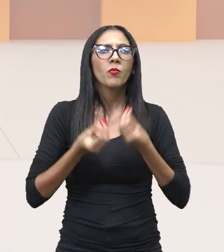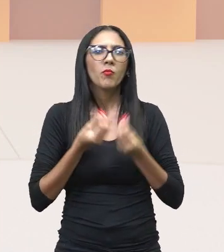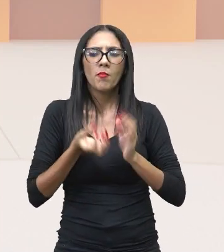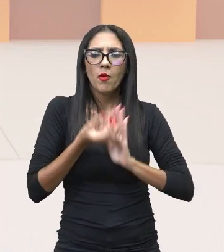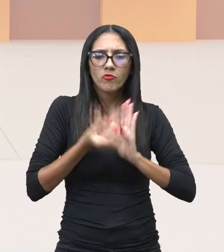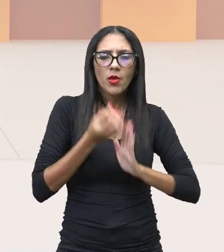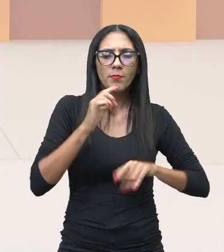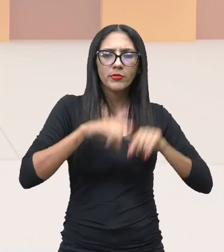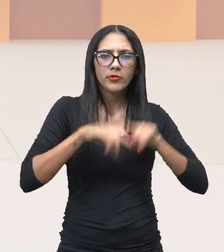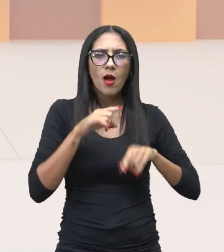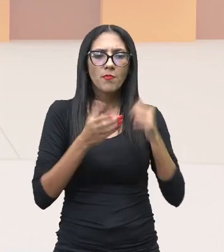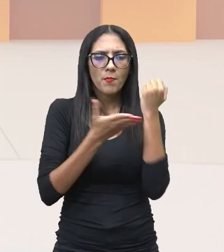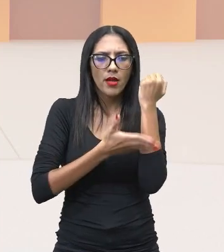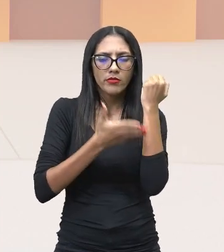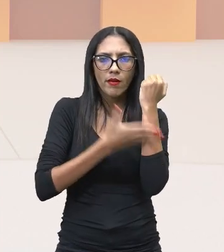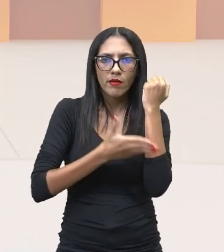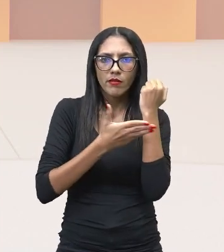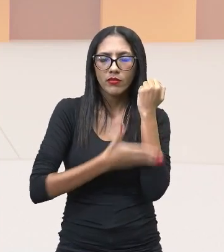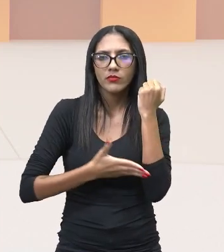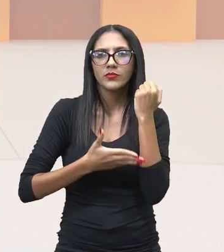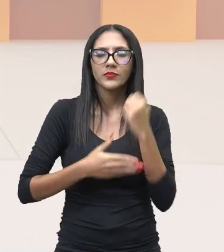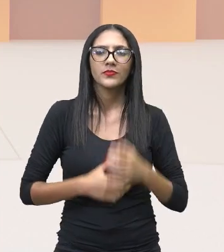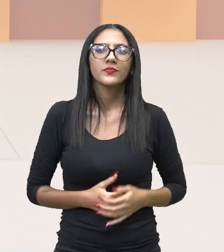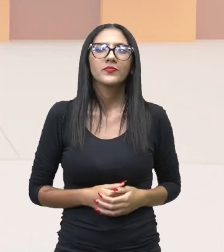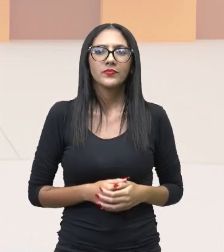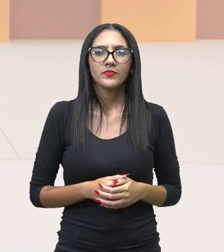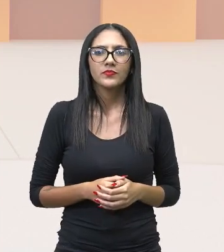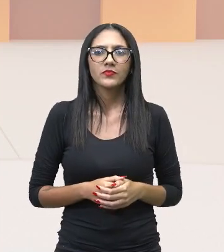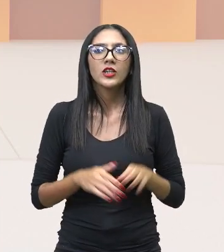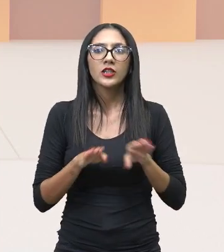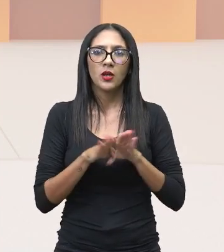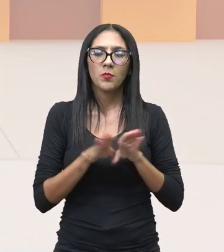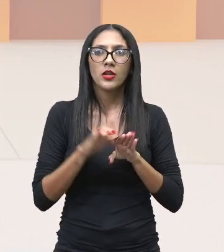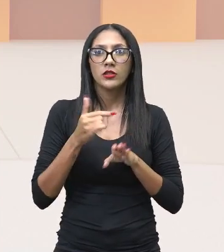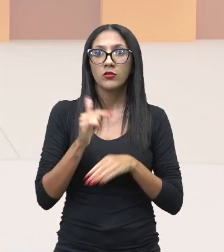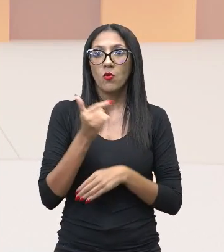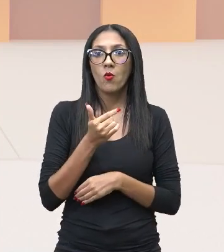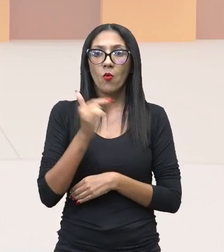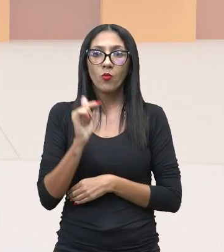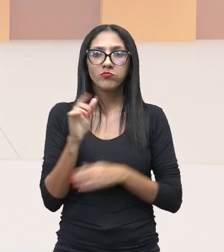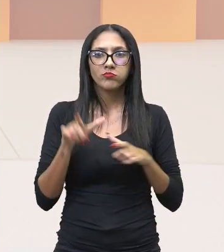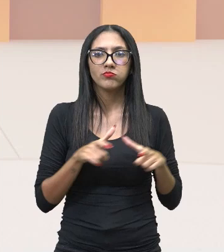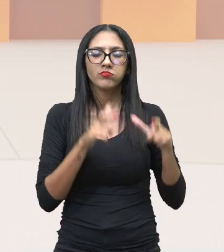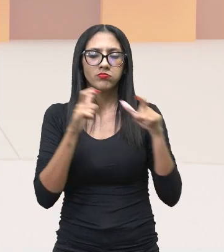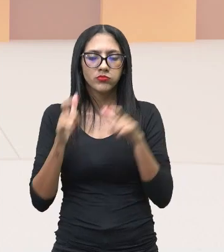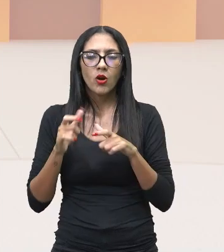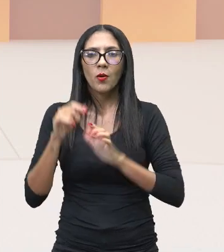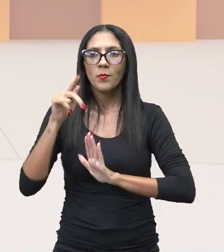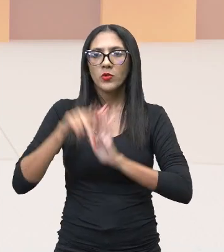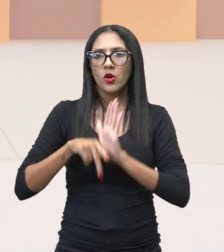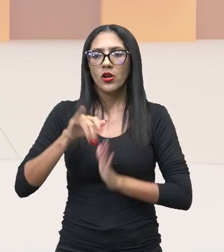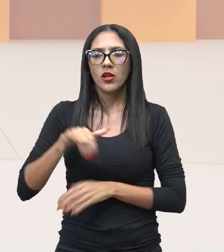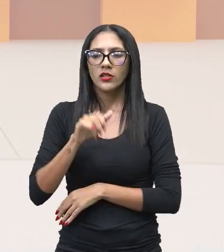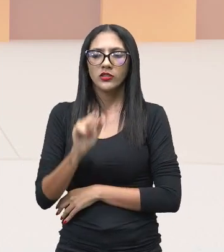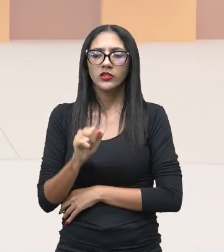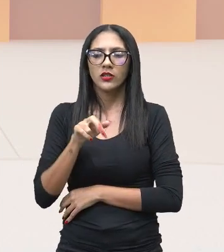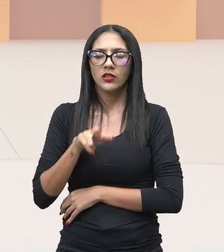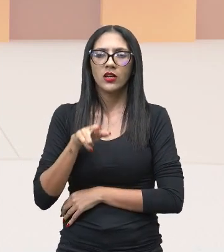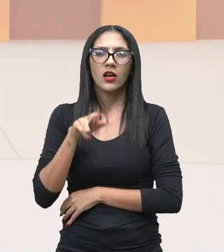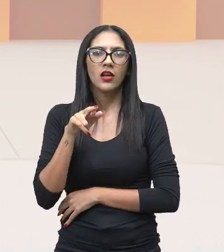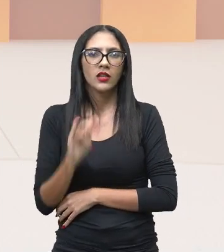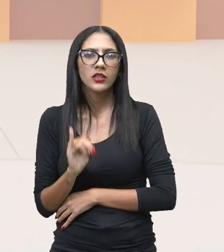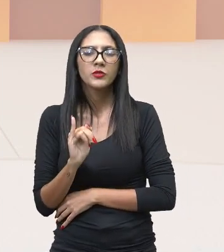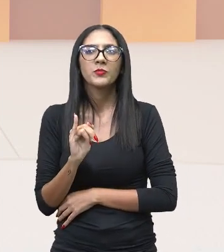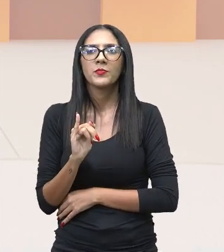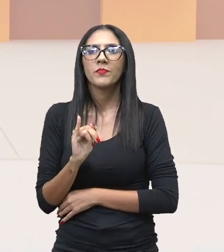áreas ali, né? Governo federal. A gente também teve uma iniciativa privada, que foi o chamado Projeto Jari, né? A gente tem